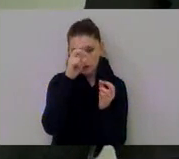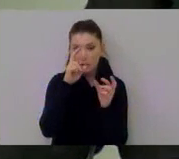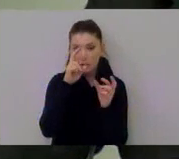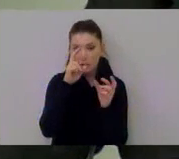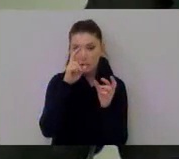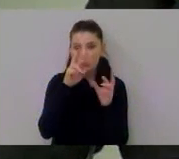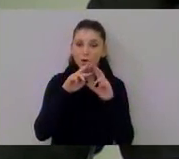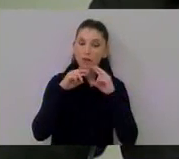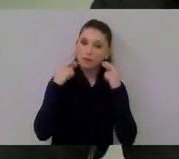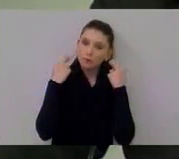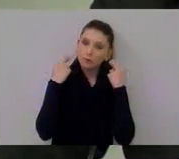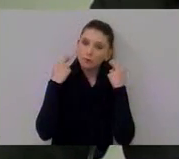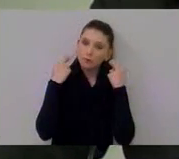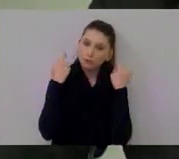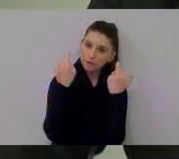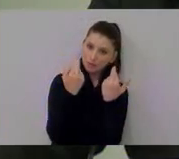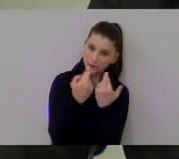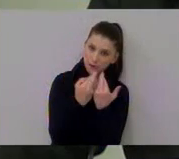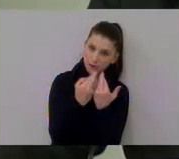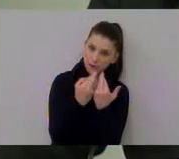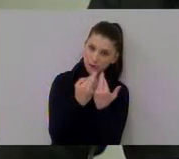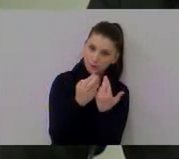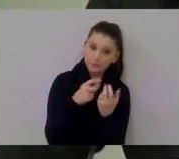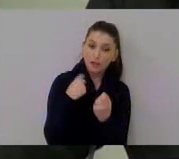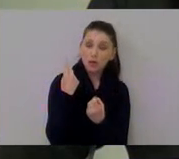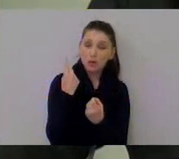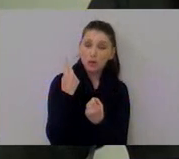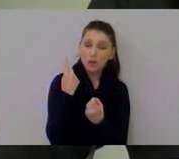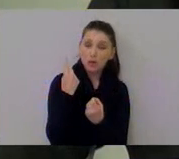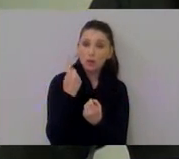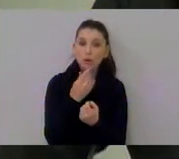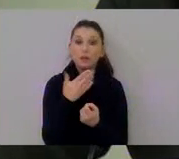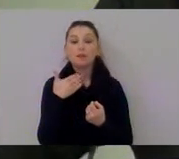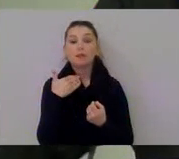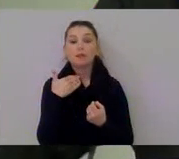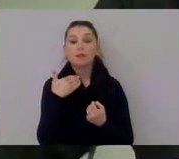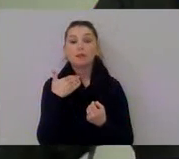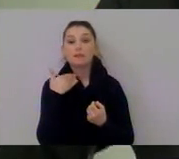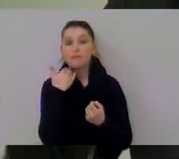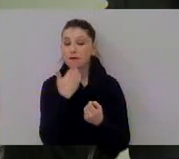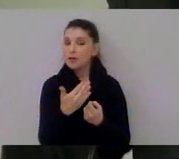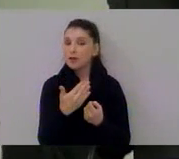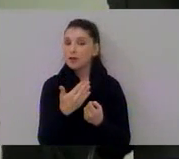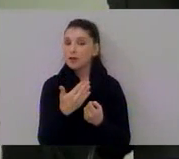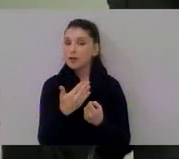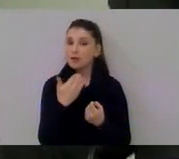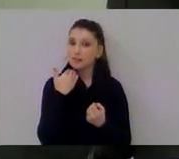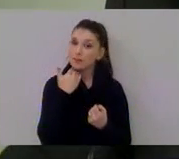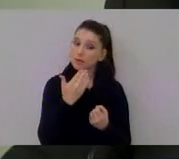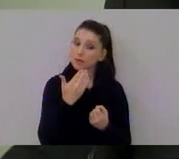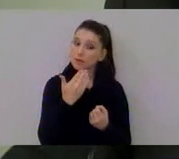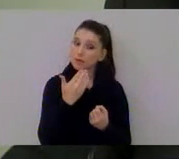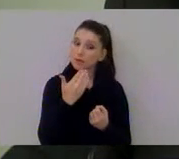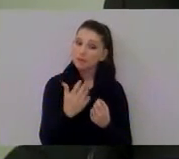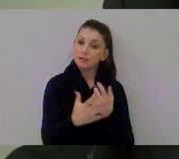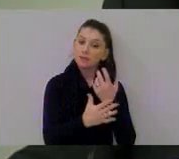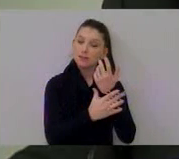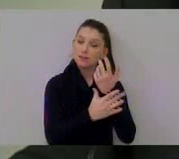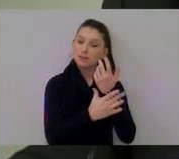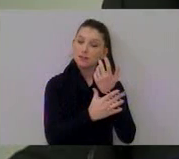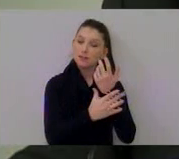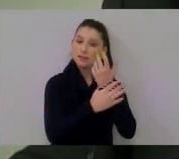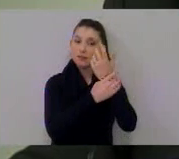possamos falar sobre a segurança pública, não somente do Hospital São